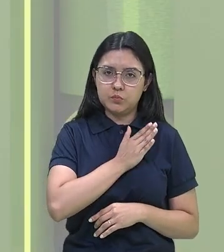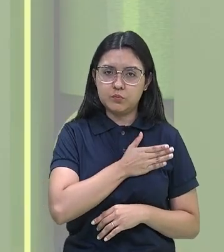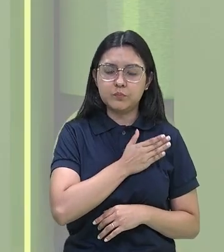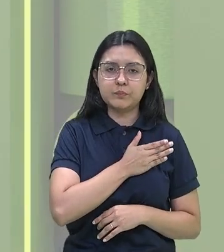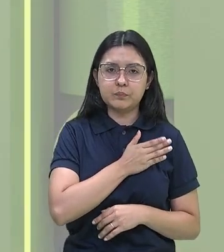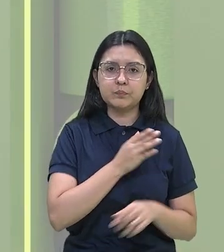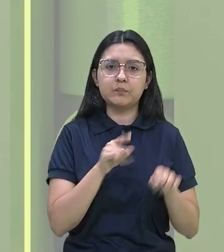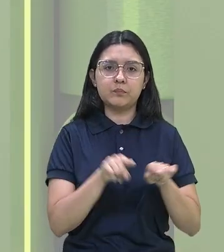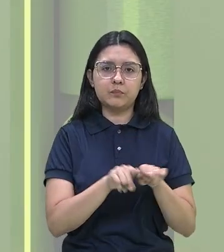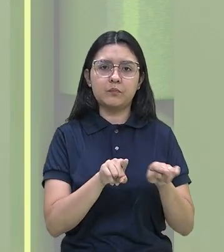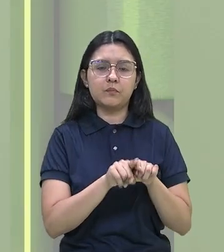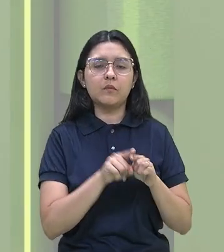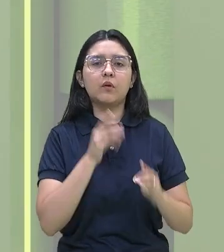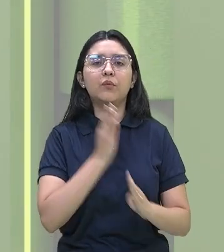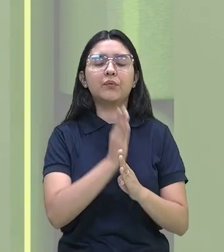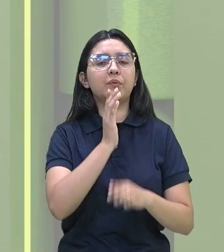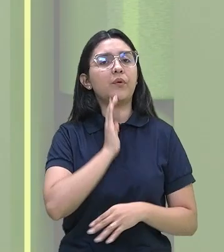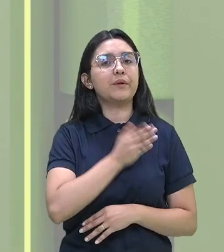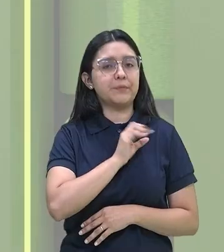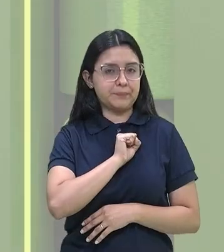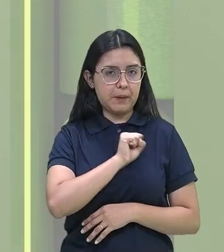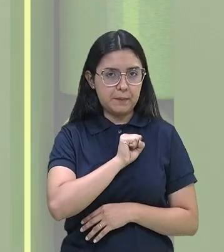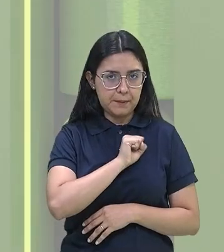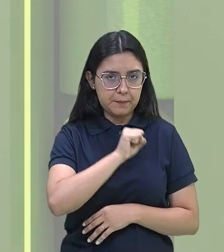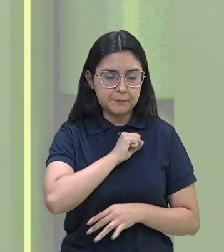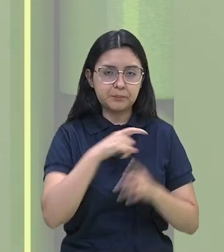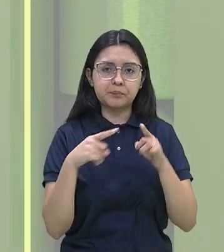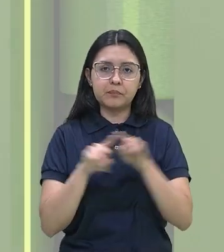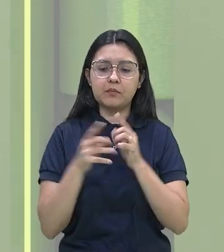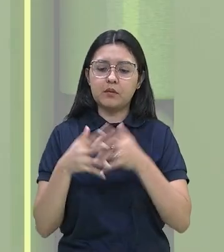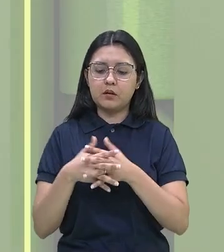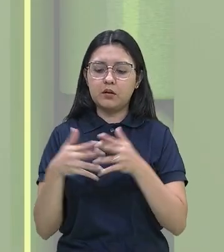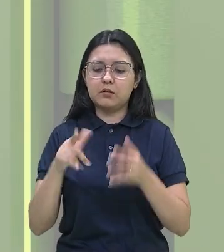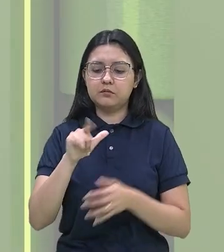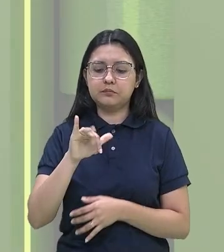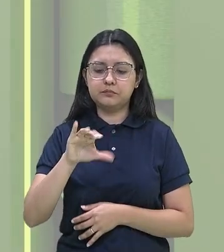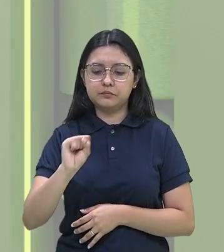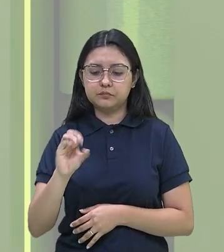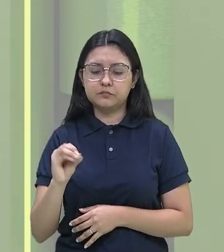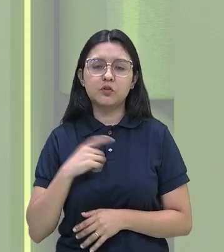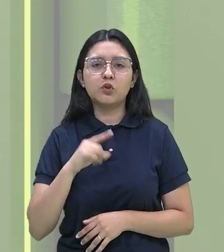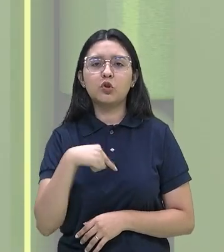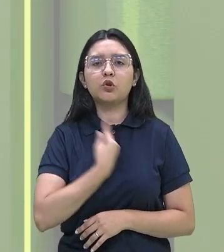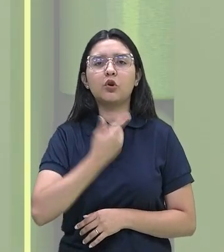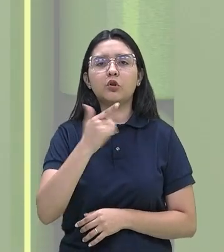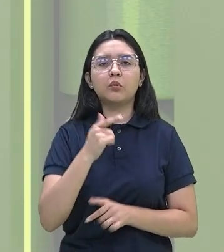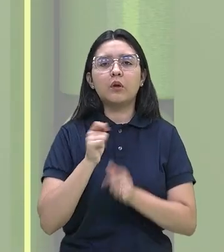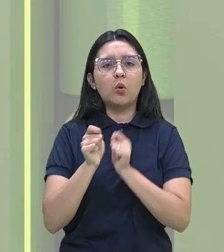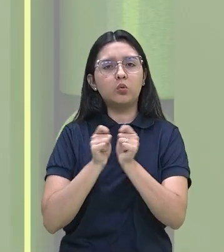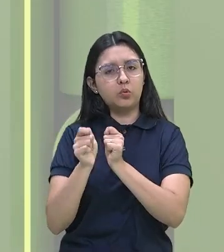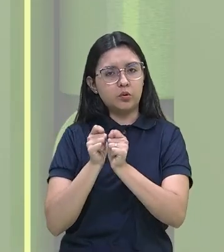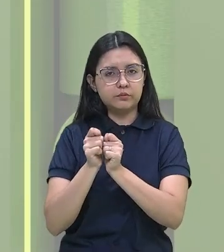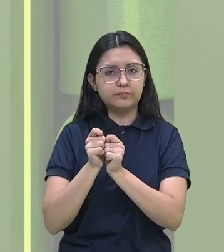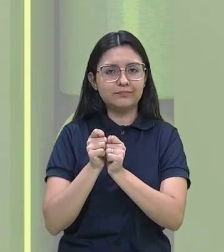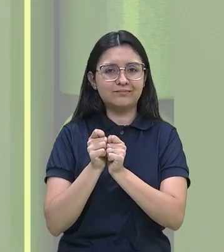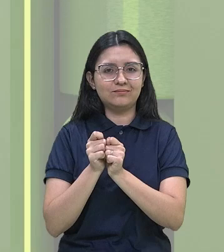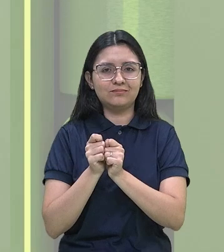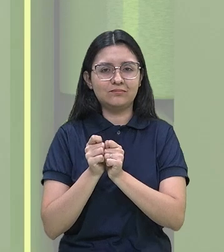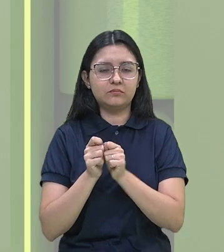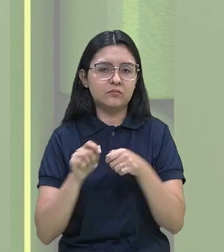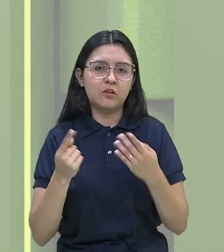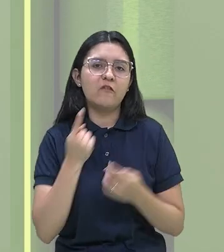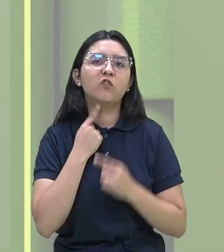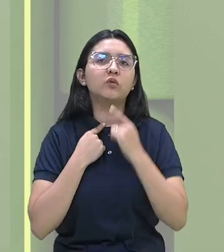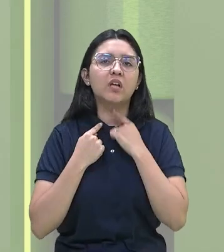aquele encontrado no coração, e o tecido muscular liso são involuntários, ou seja, independe da